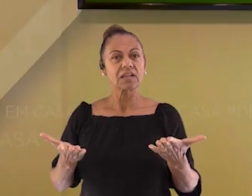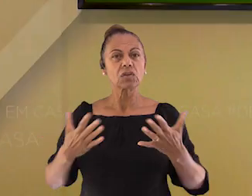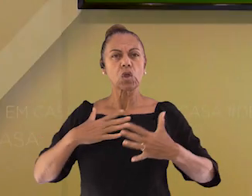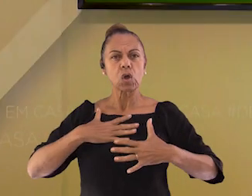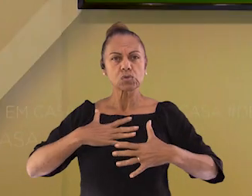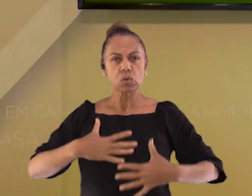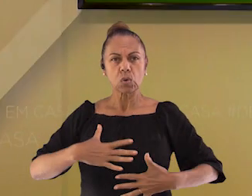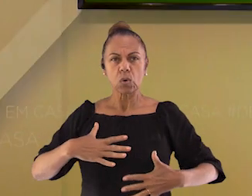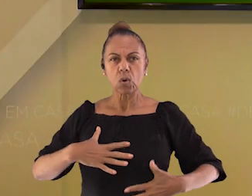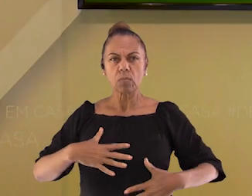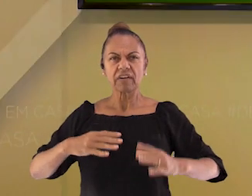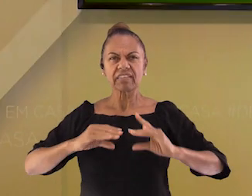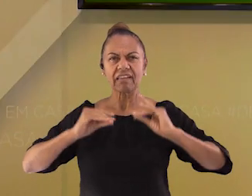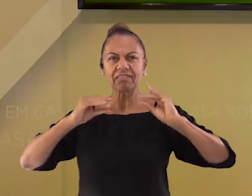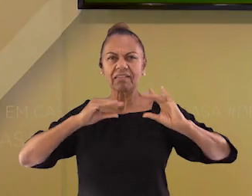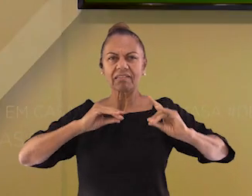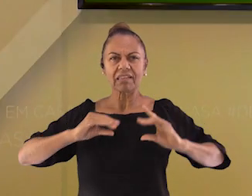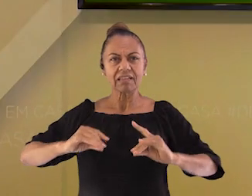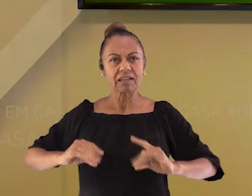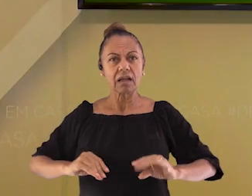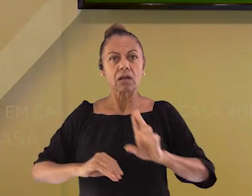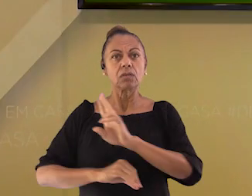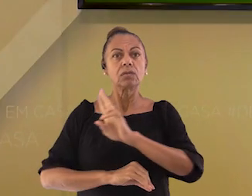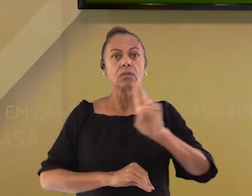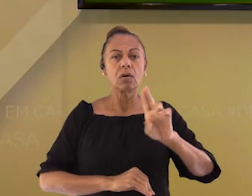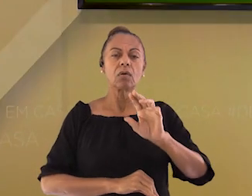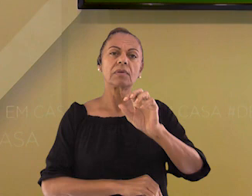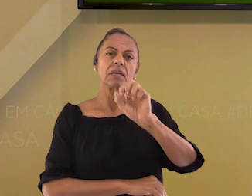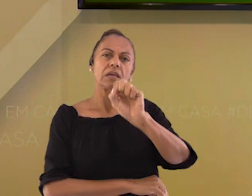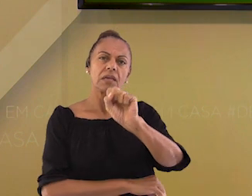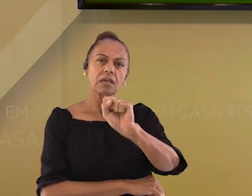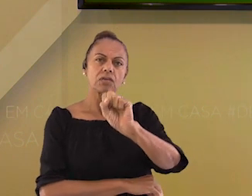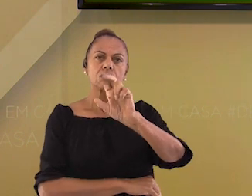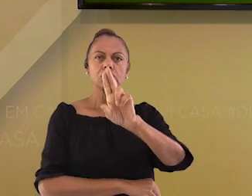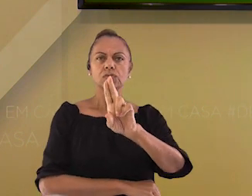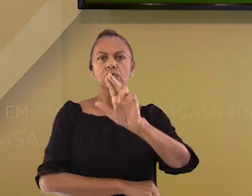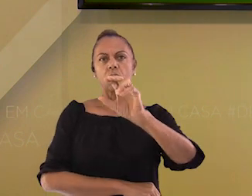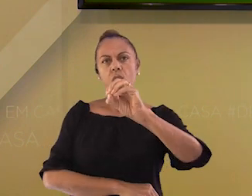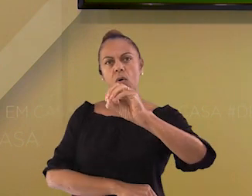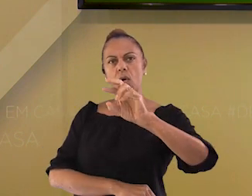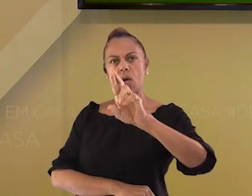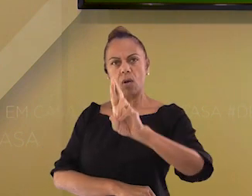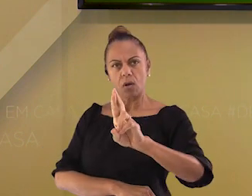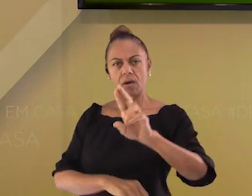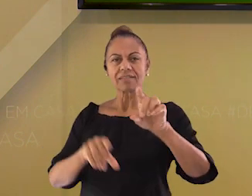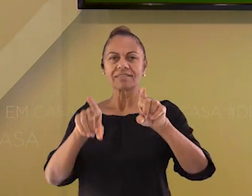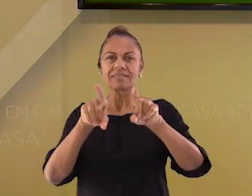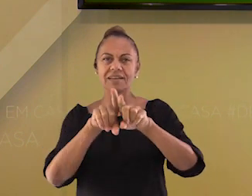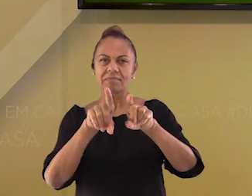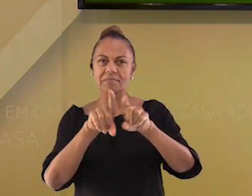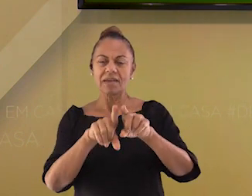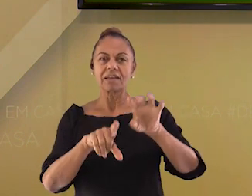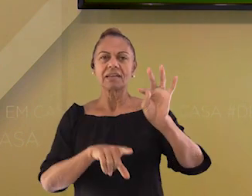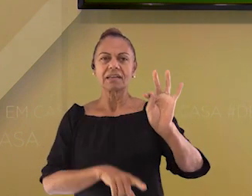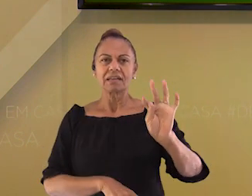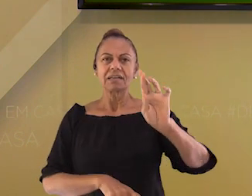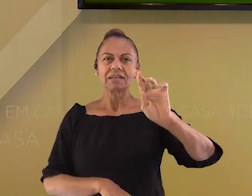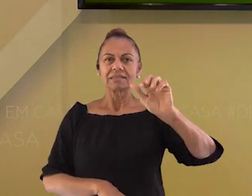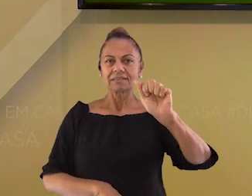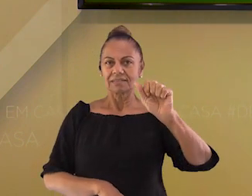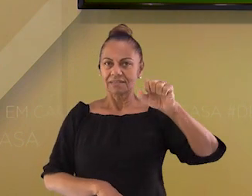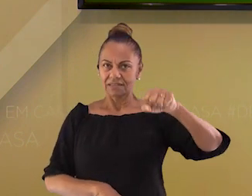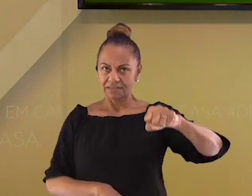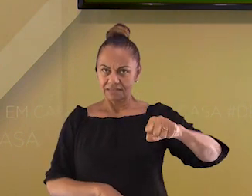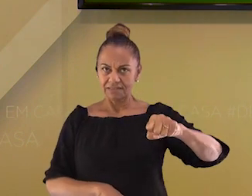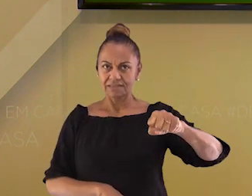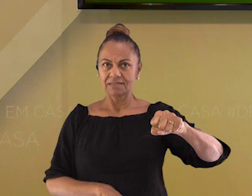está acontecendo por esses dias aqui no Espírito Santo. Nosso corpo fica molhado e nós chamamos